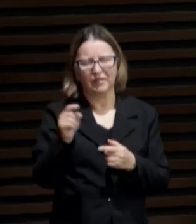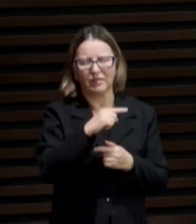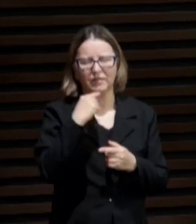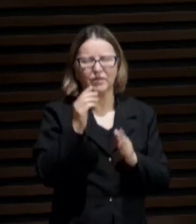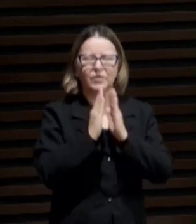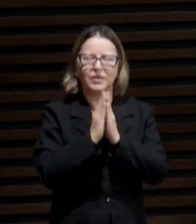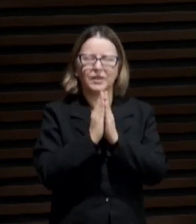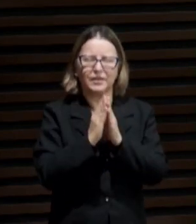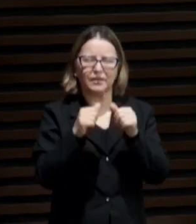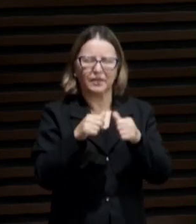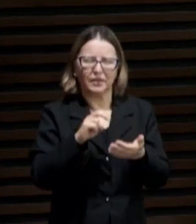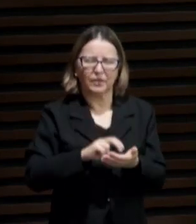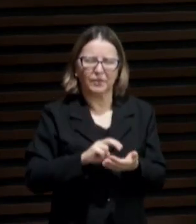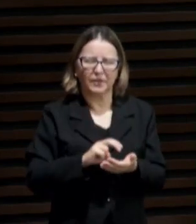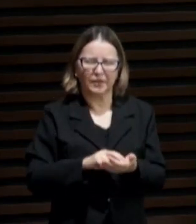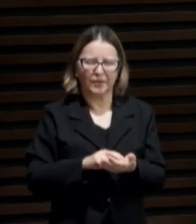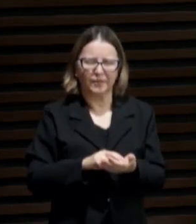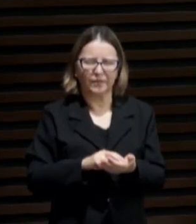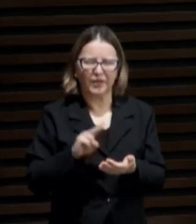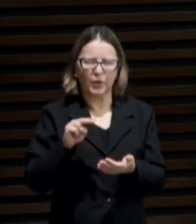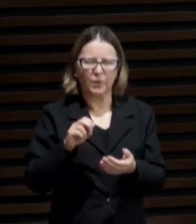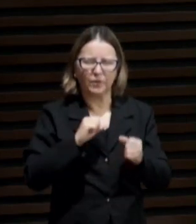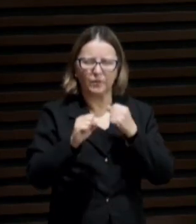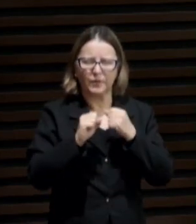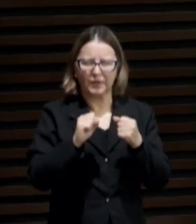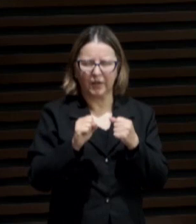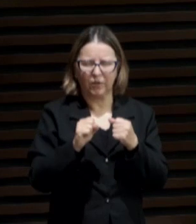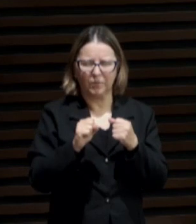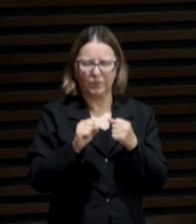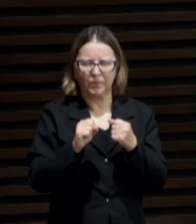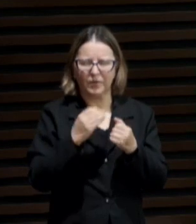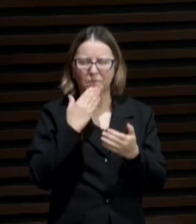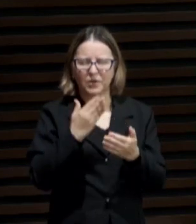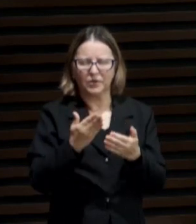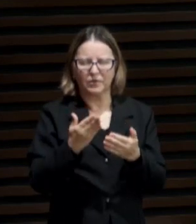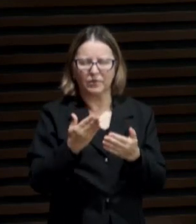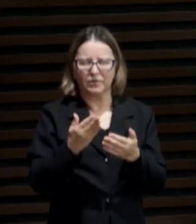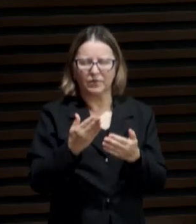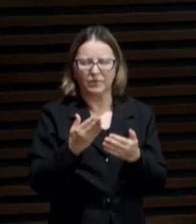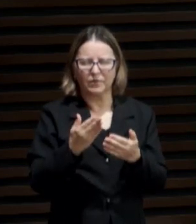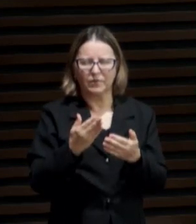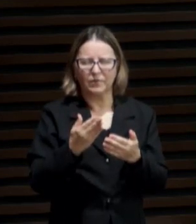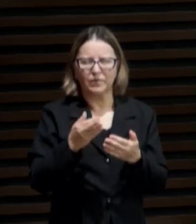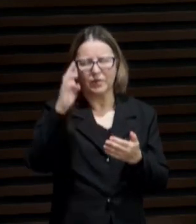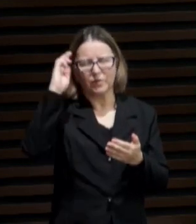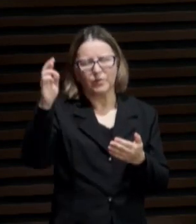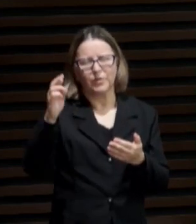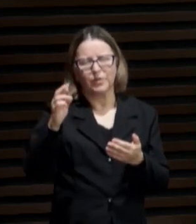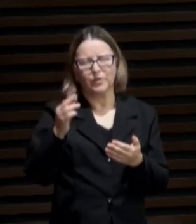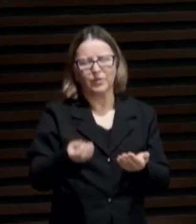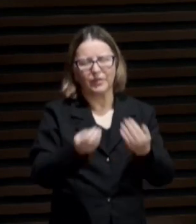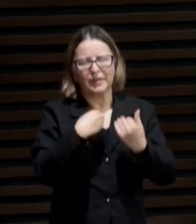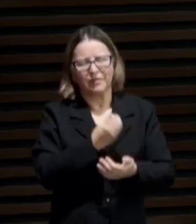manhã é a mesma do salmista, quando ele pediu para que o Senhor o avivasse segundo a Tua palavra.